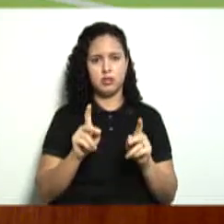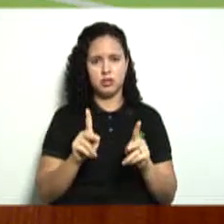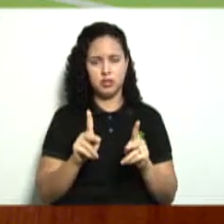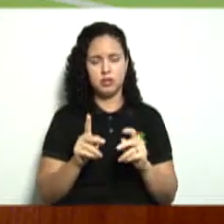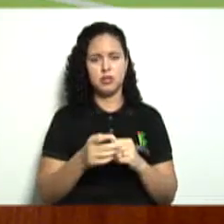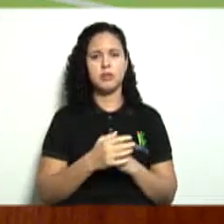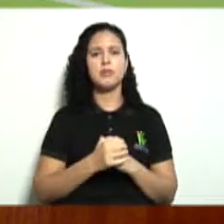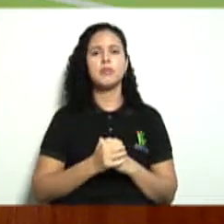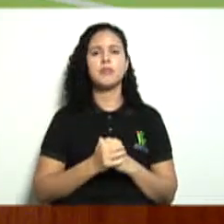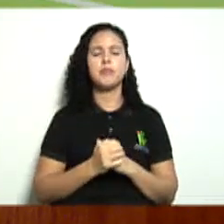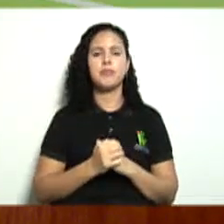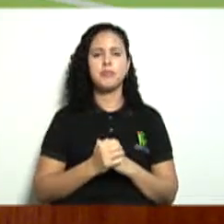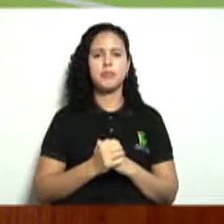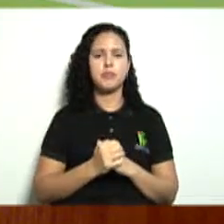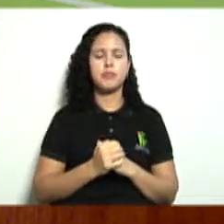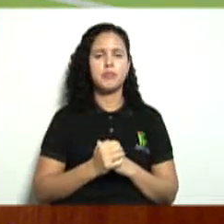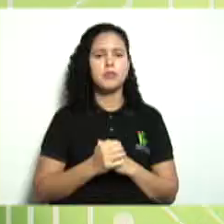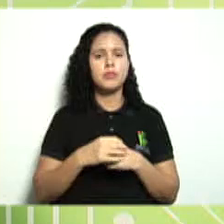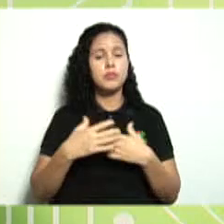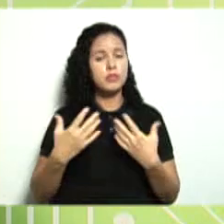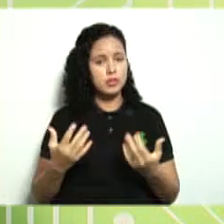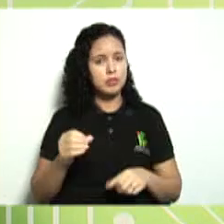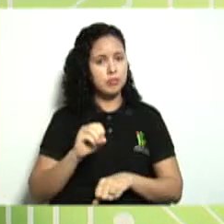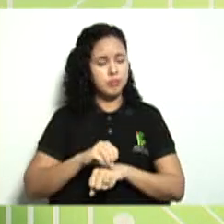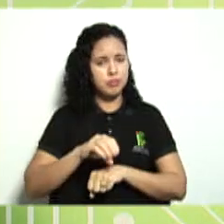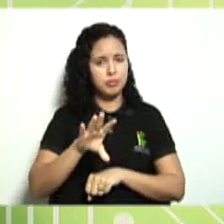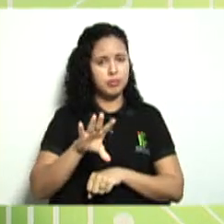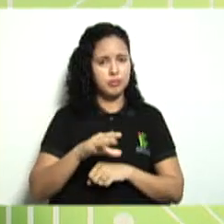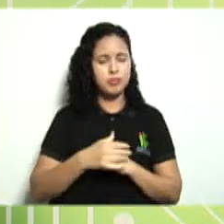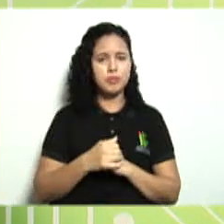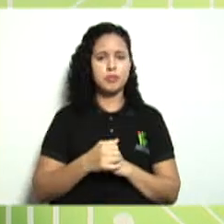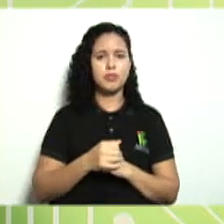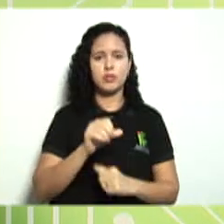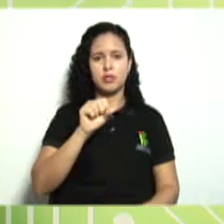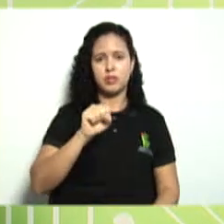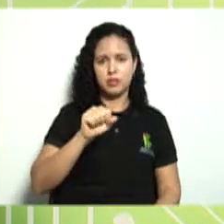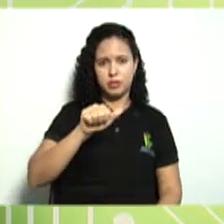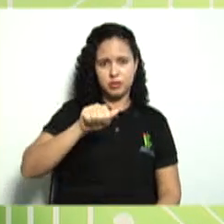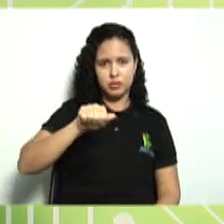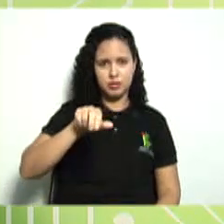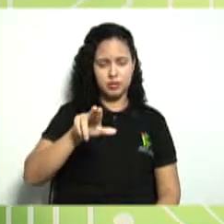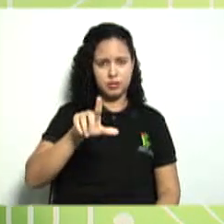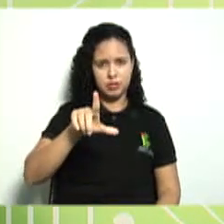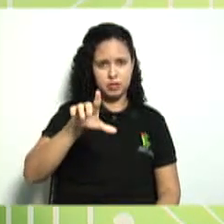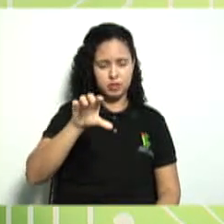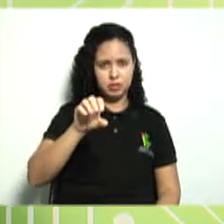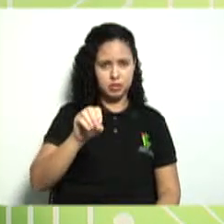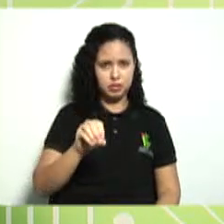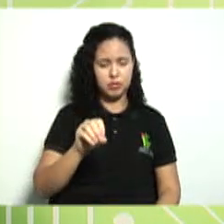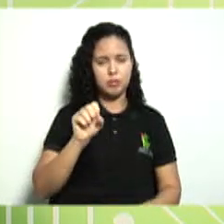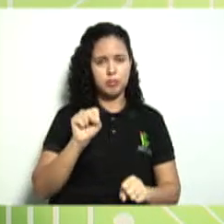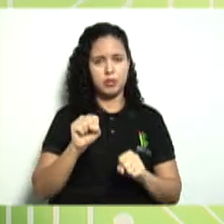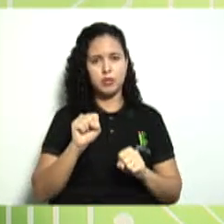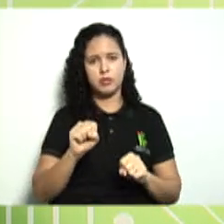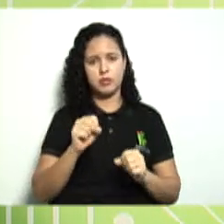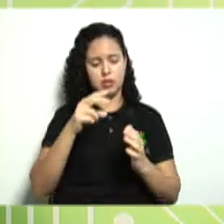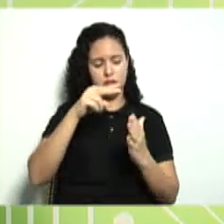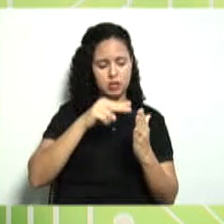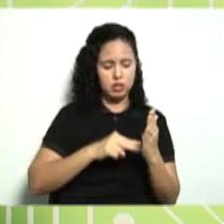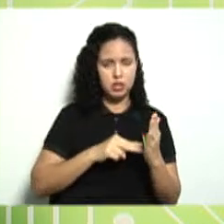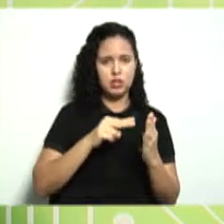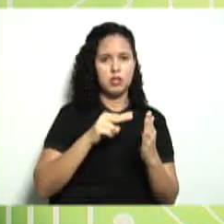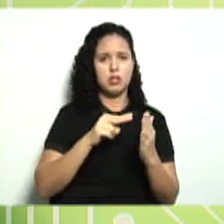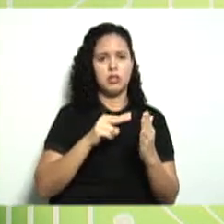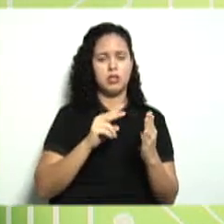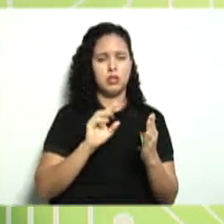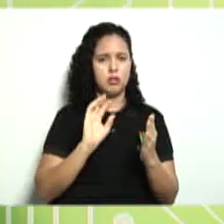vai se dar bem, hein, Luiz? É isso aí, ó. O Saulo acabou de comentar com vocês. Então você pode fazer o quê? Uma leitura,